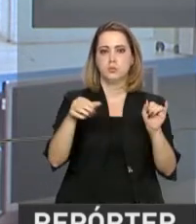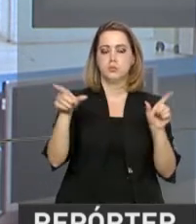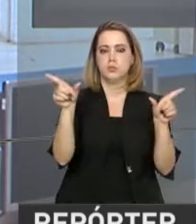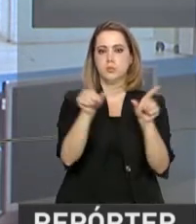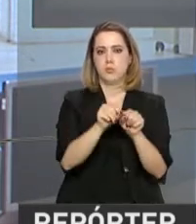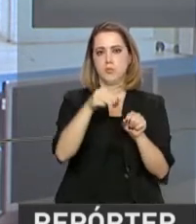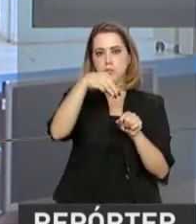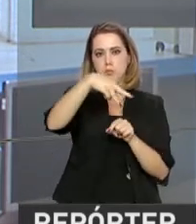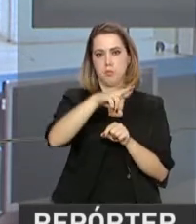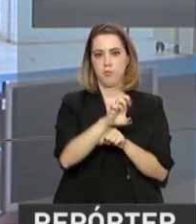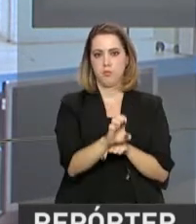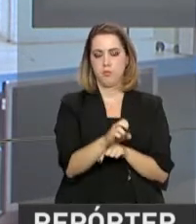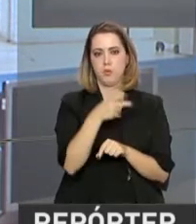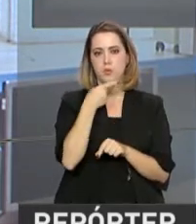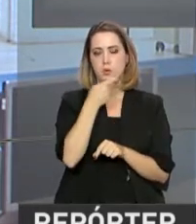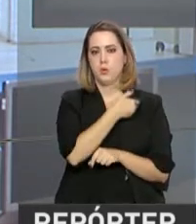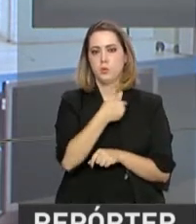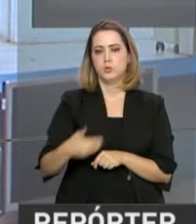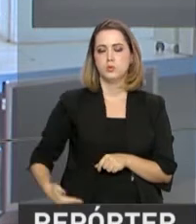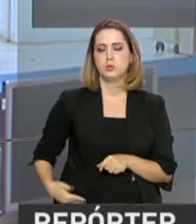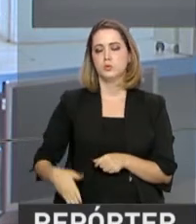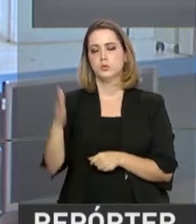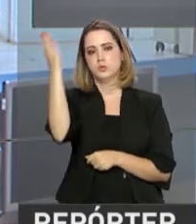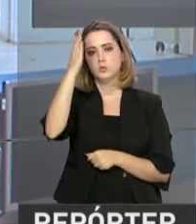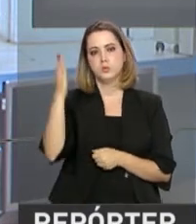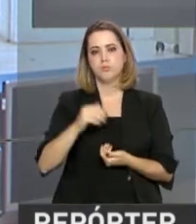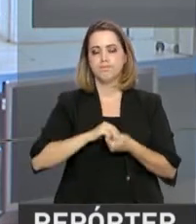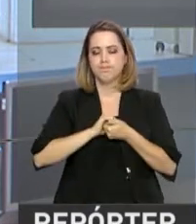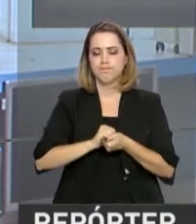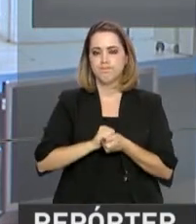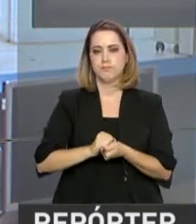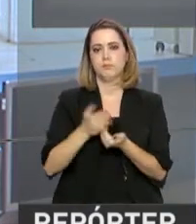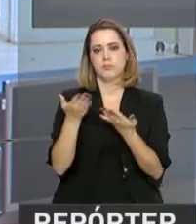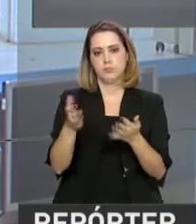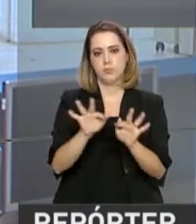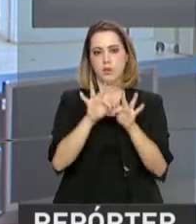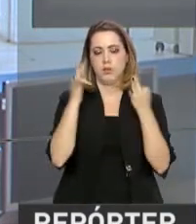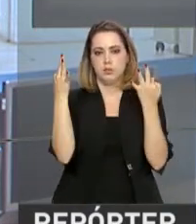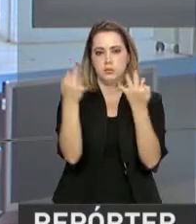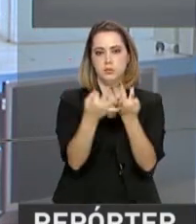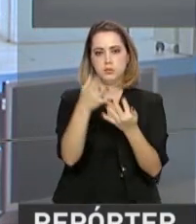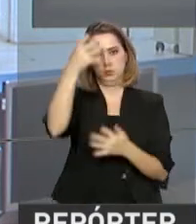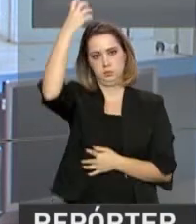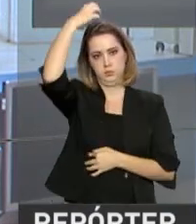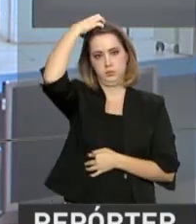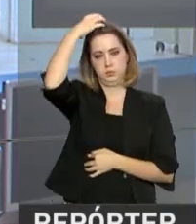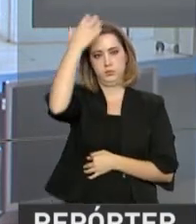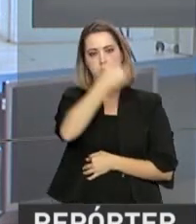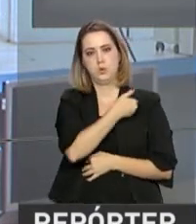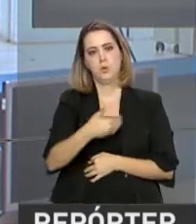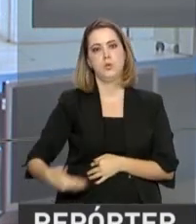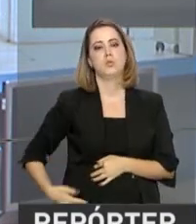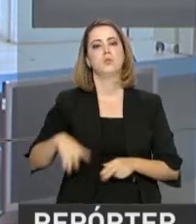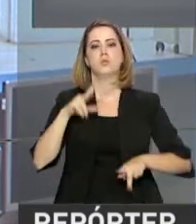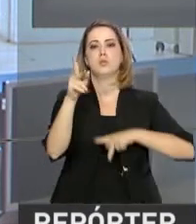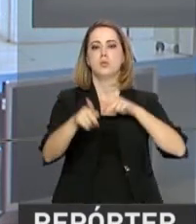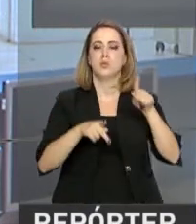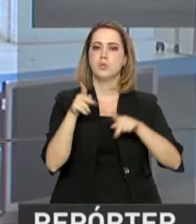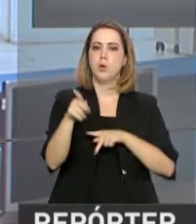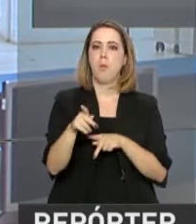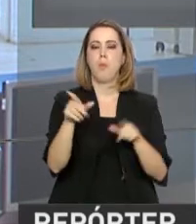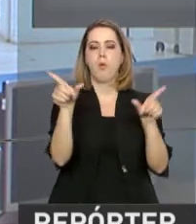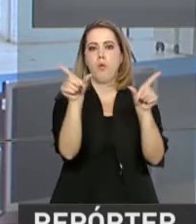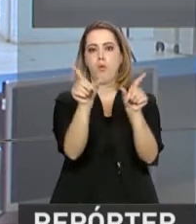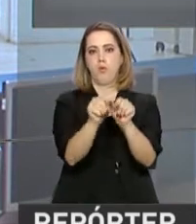exteriores o governo celeiro manifesta as suas sentidas condolências à família real ao governo e ao povo da tailândia o